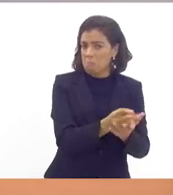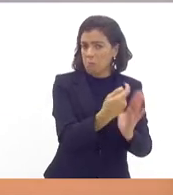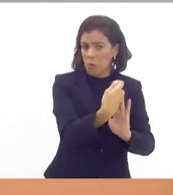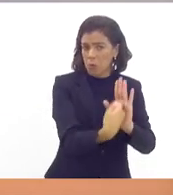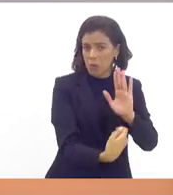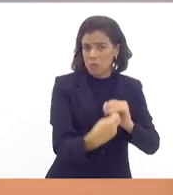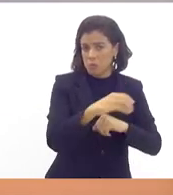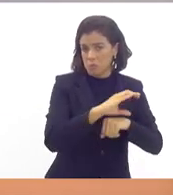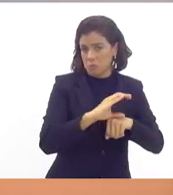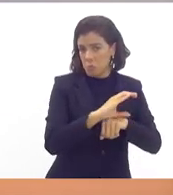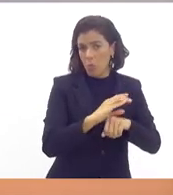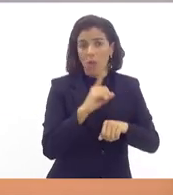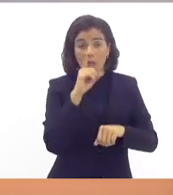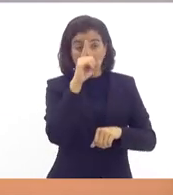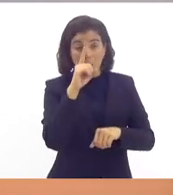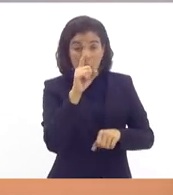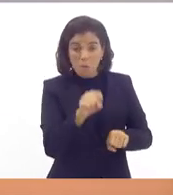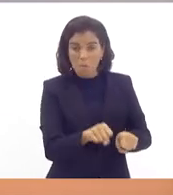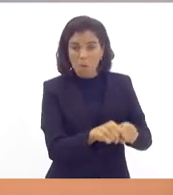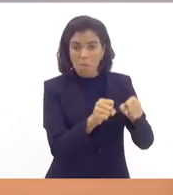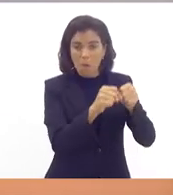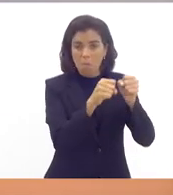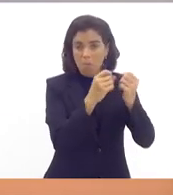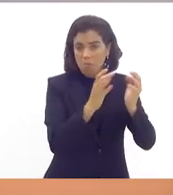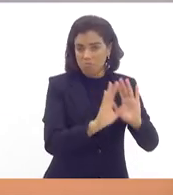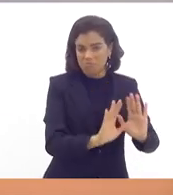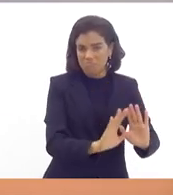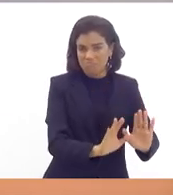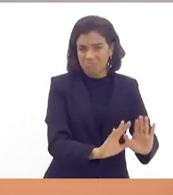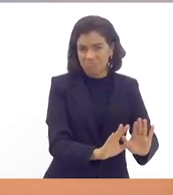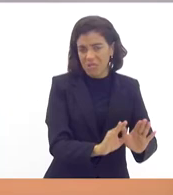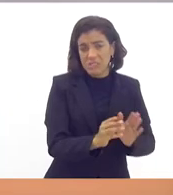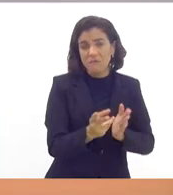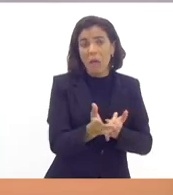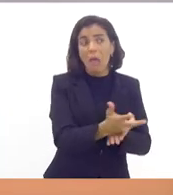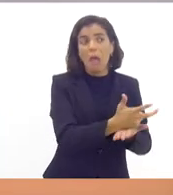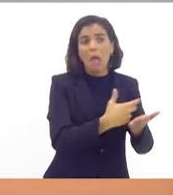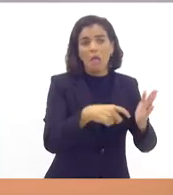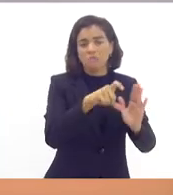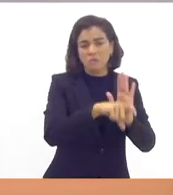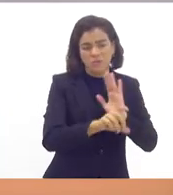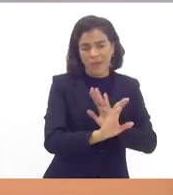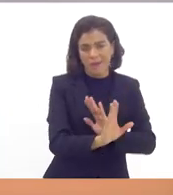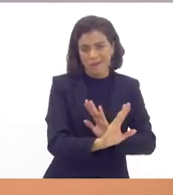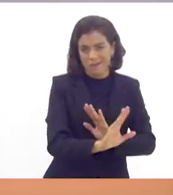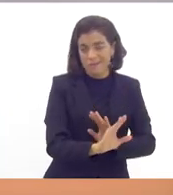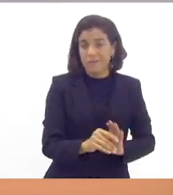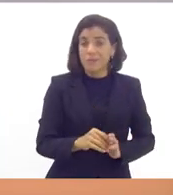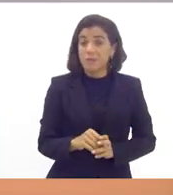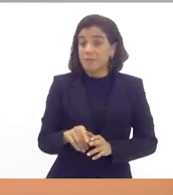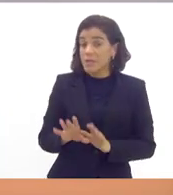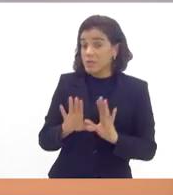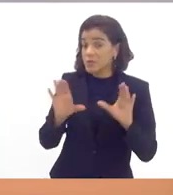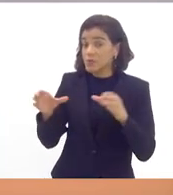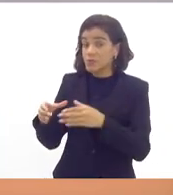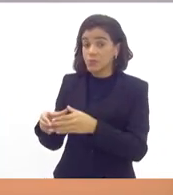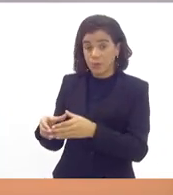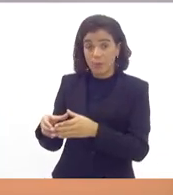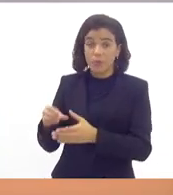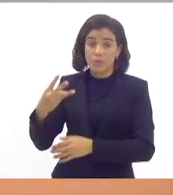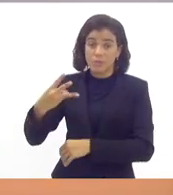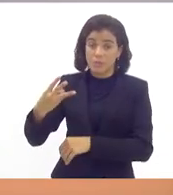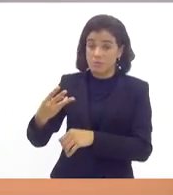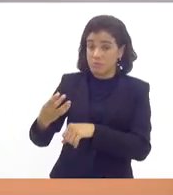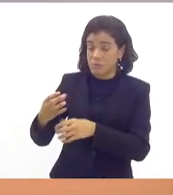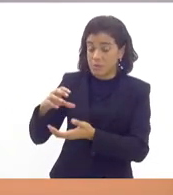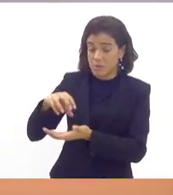constitucional. Então, não tem risco de sair, vai ser tributado toda a receita das entidades. Com relação ao ITCMD, é um ponto